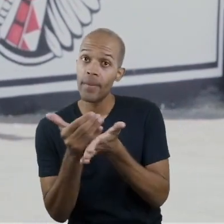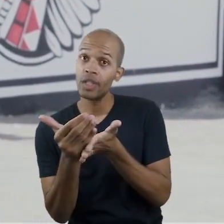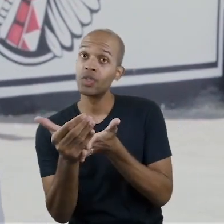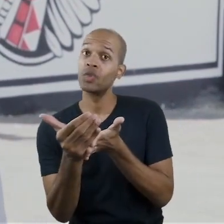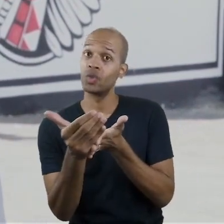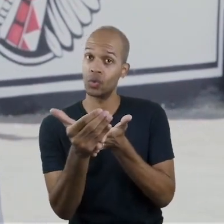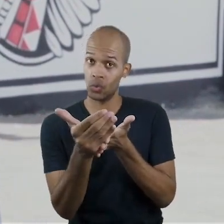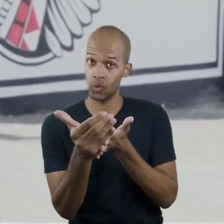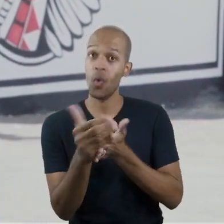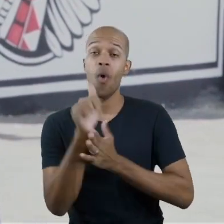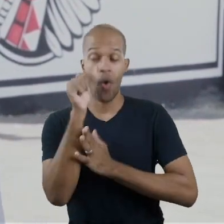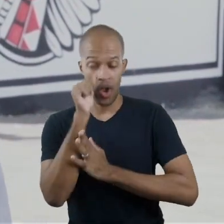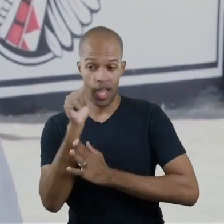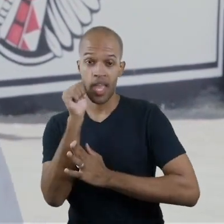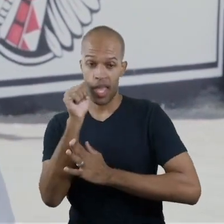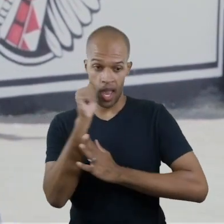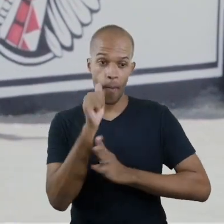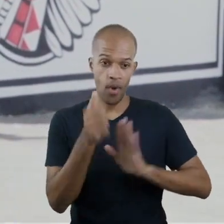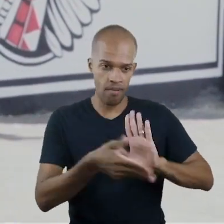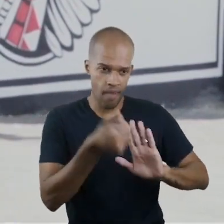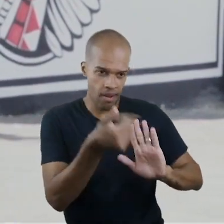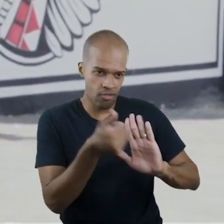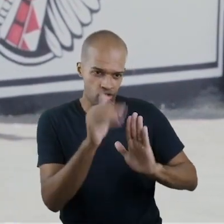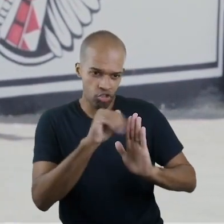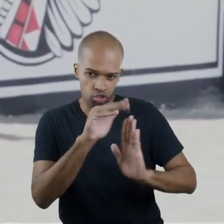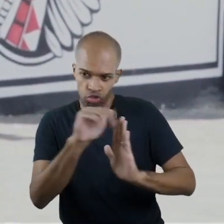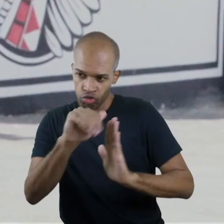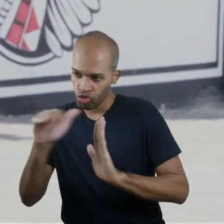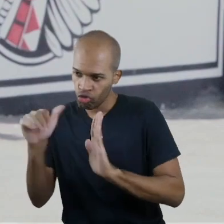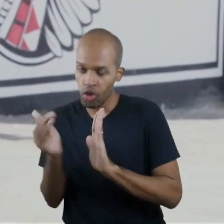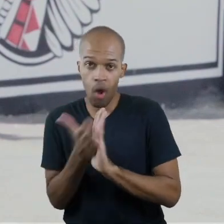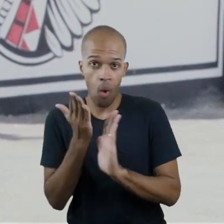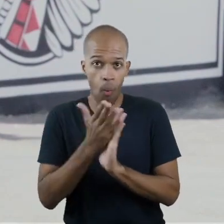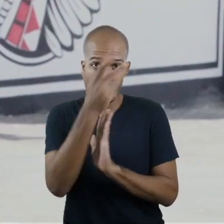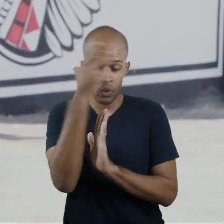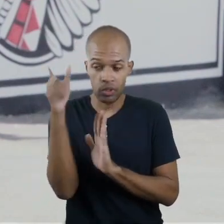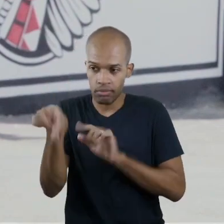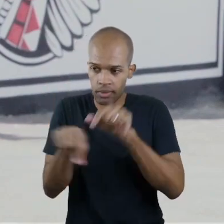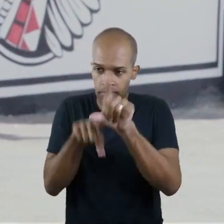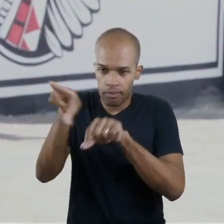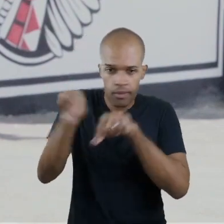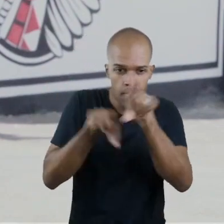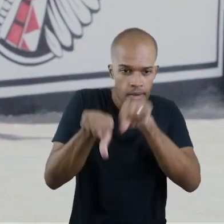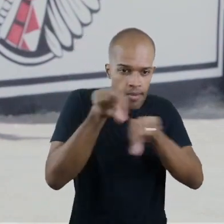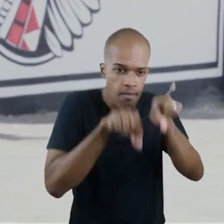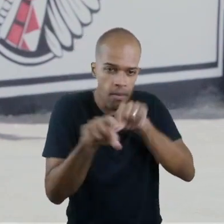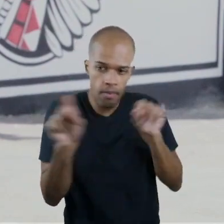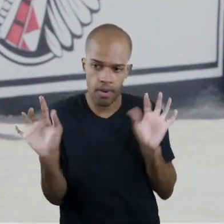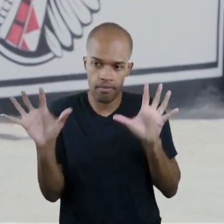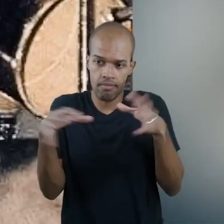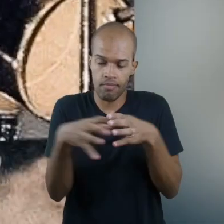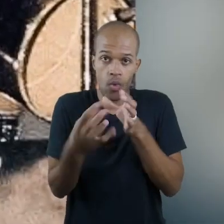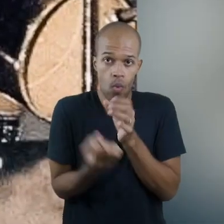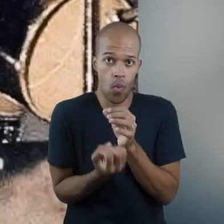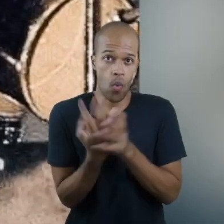surgir, daqui que a Beth Carvalho extrai algumas pessoas dessa roda de samba espontânea que acontecia